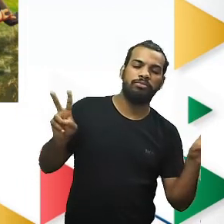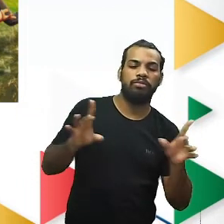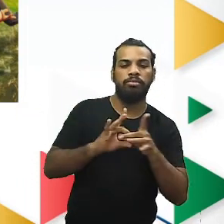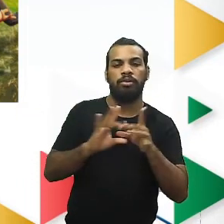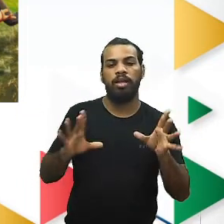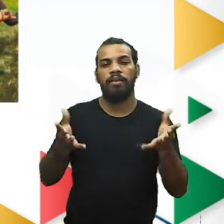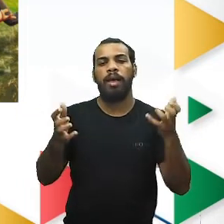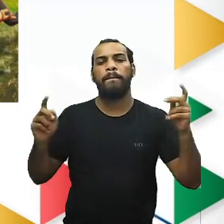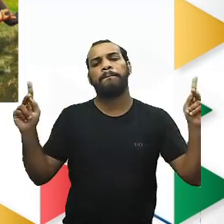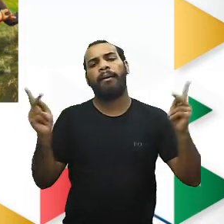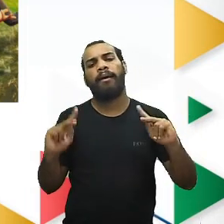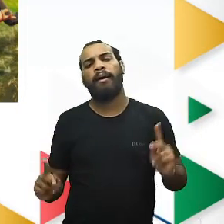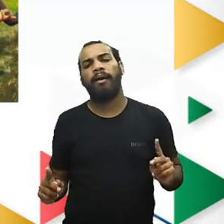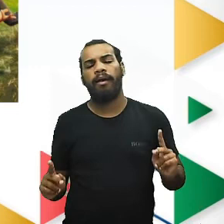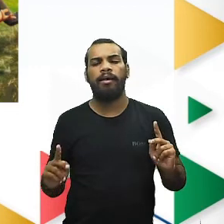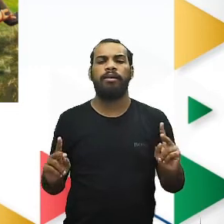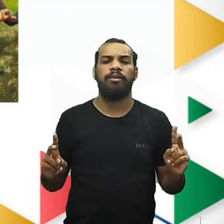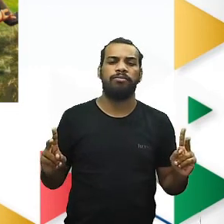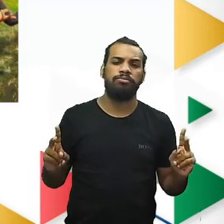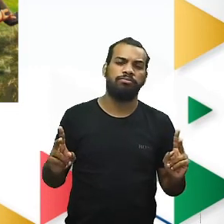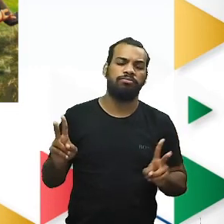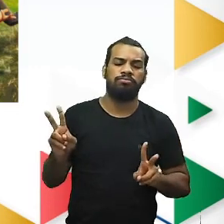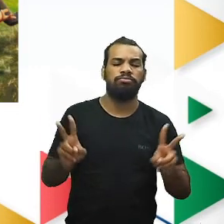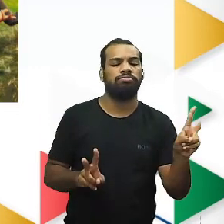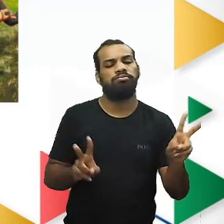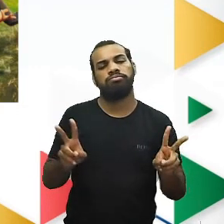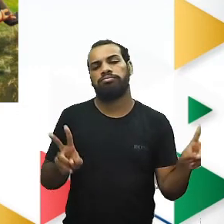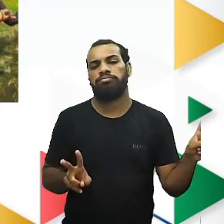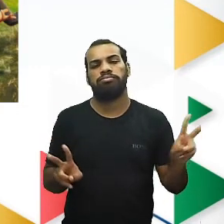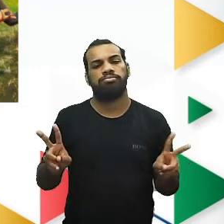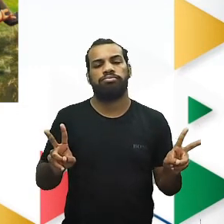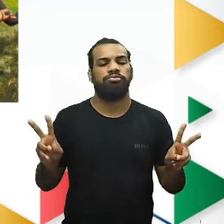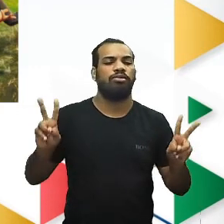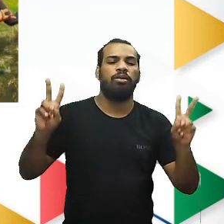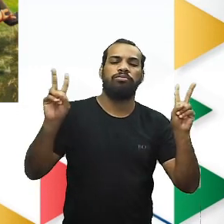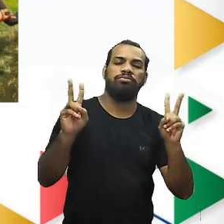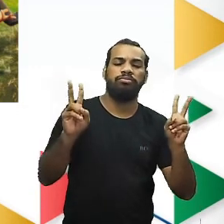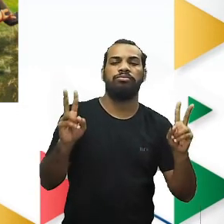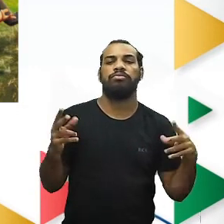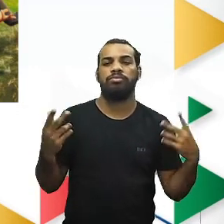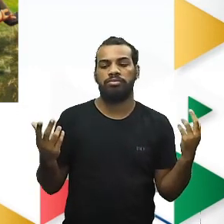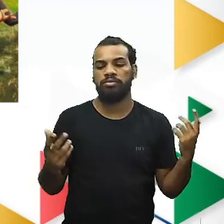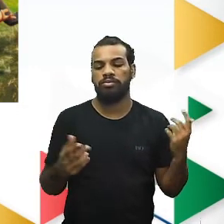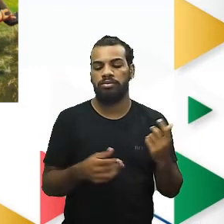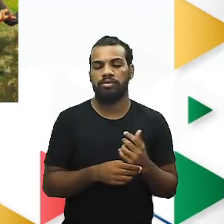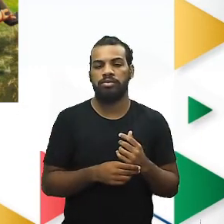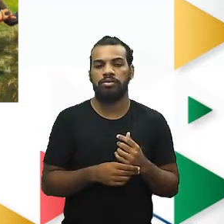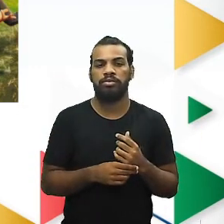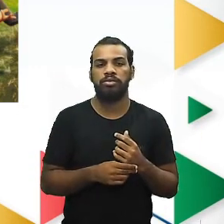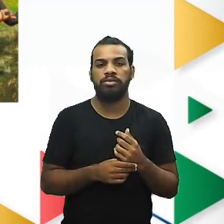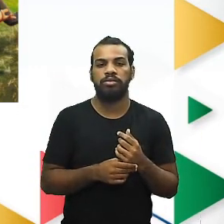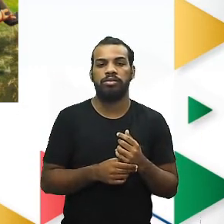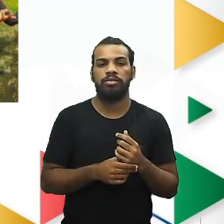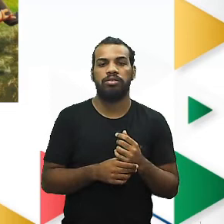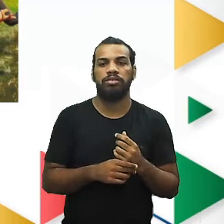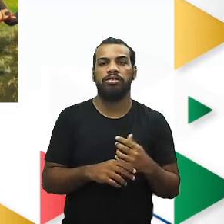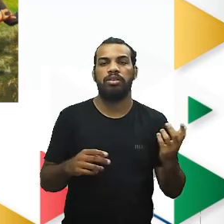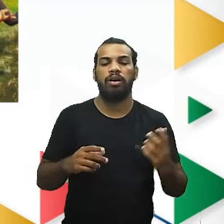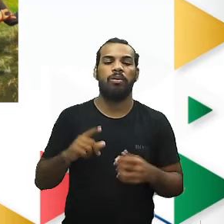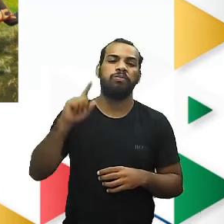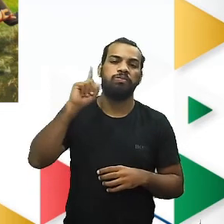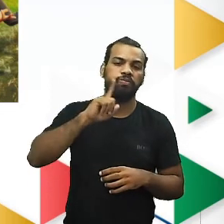queriam, né, a era de Aquário estava chegando, eles queriam paz, né? Então, porque o Vietnã é uma ferida, né, para o povo